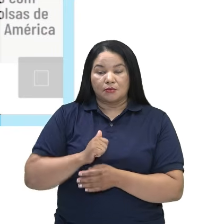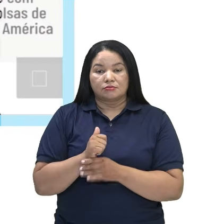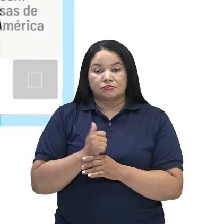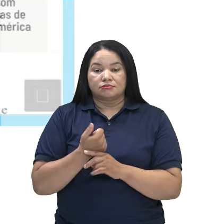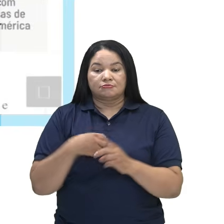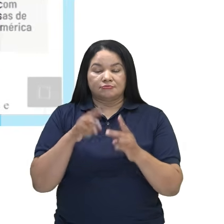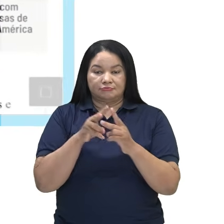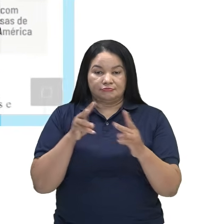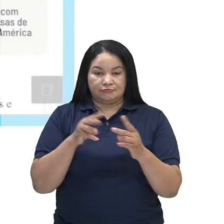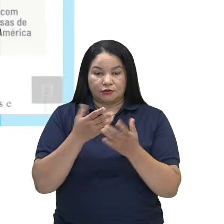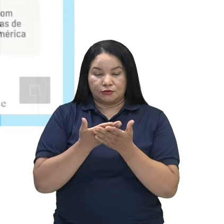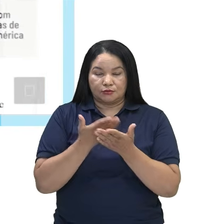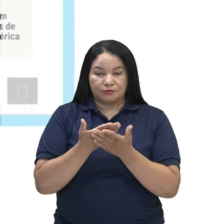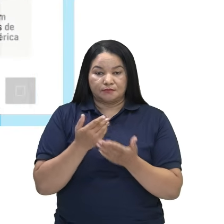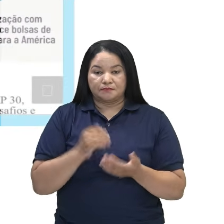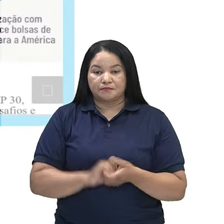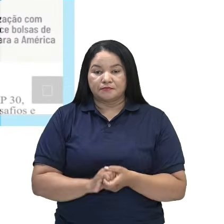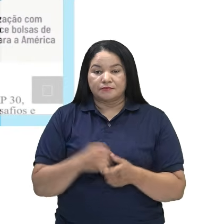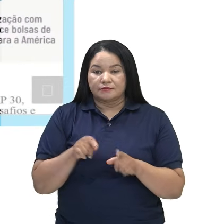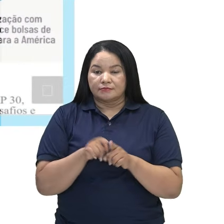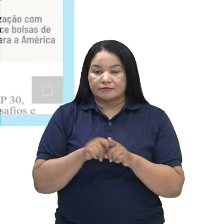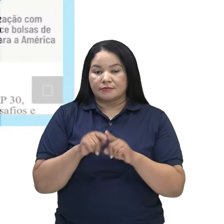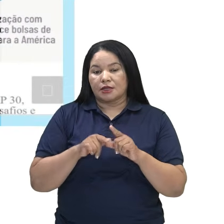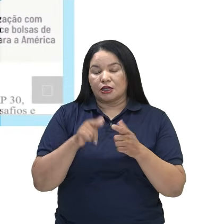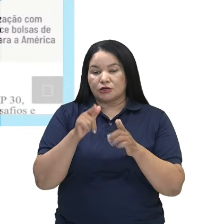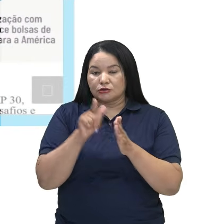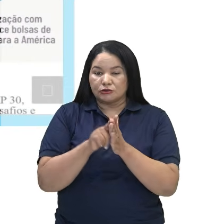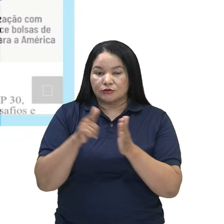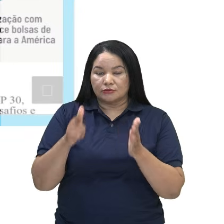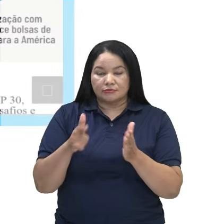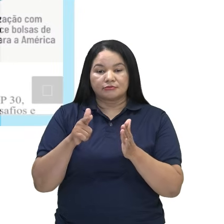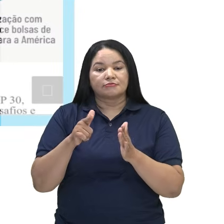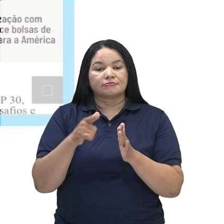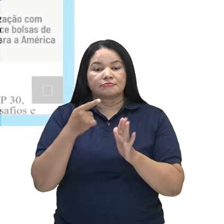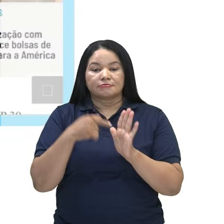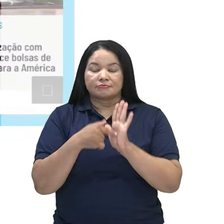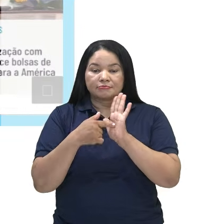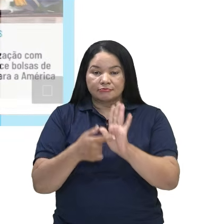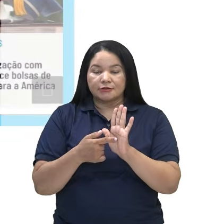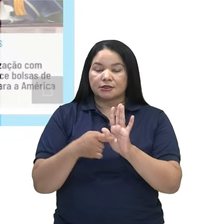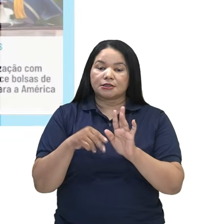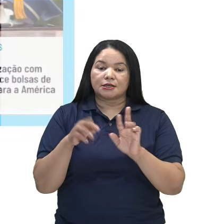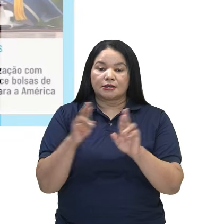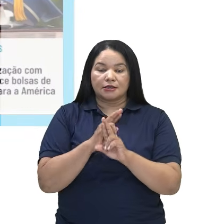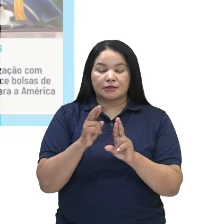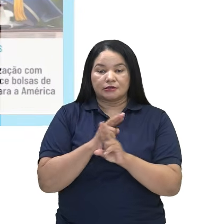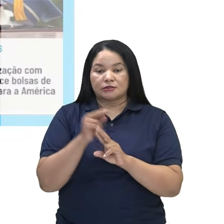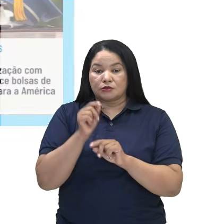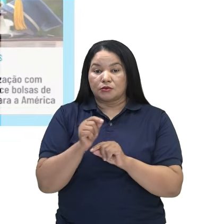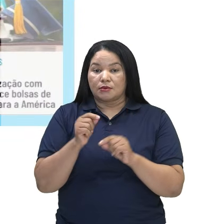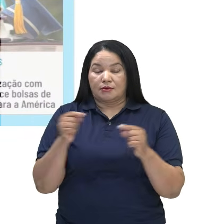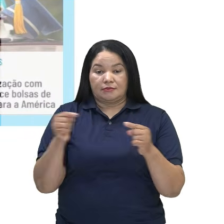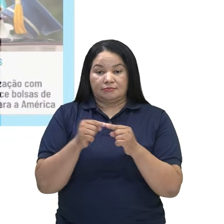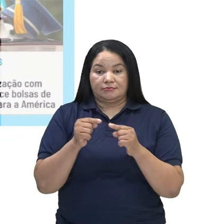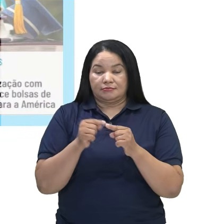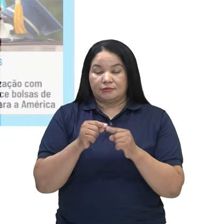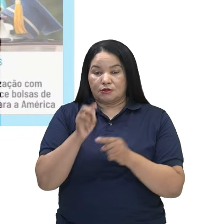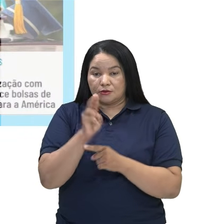vejam, como este é um jornal que traz aí, que tem relação com a